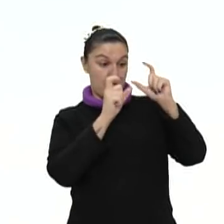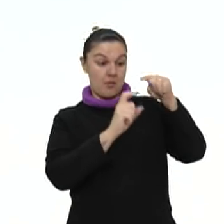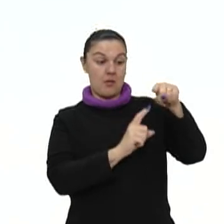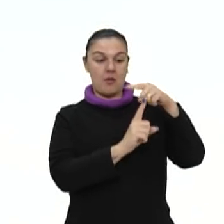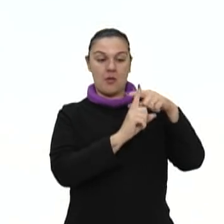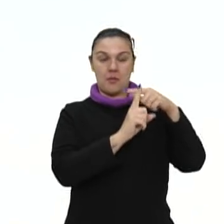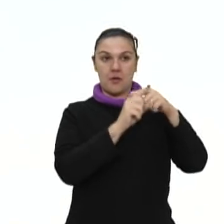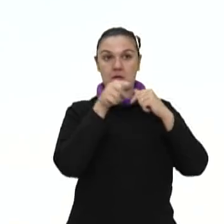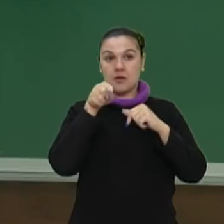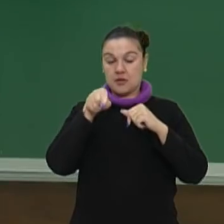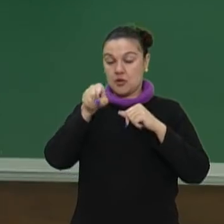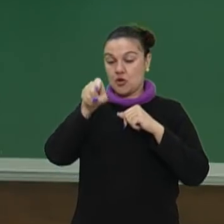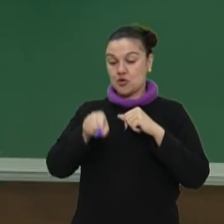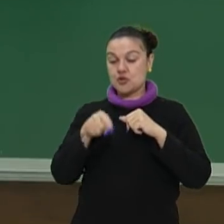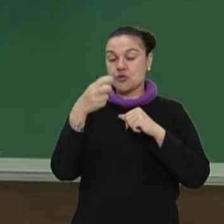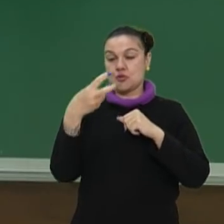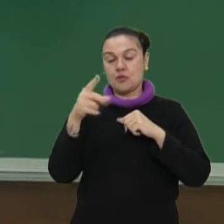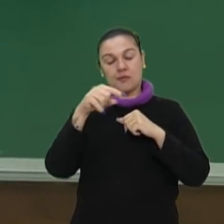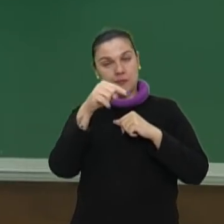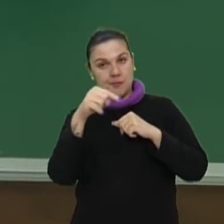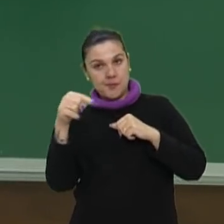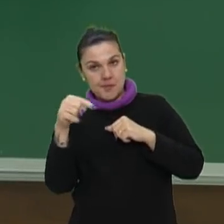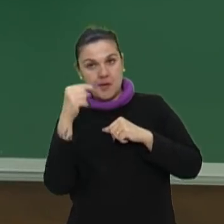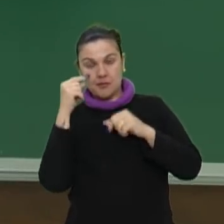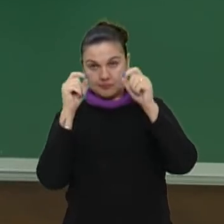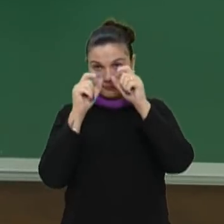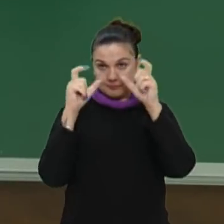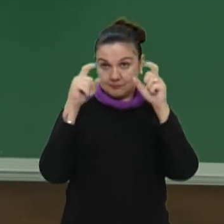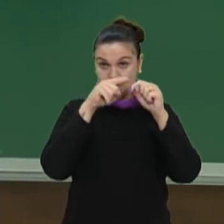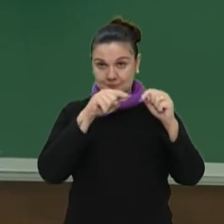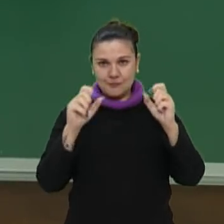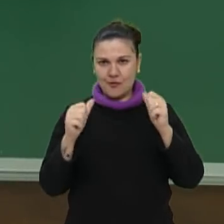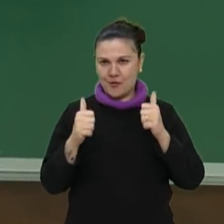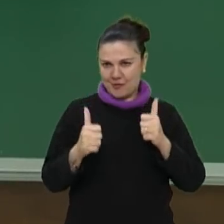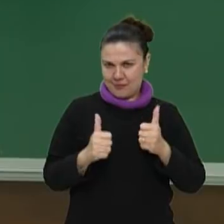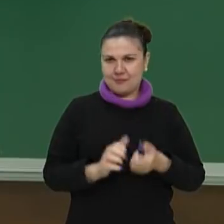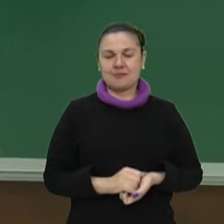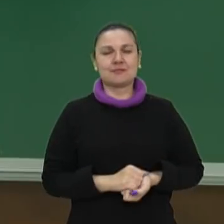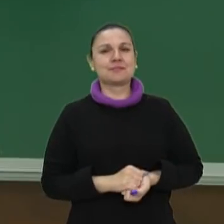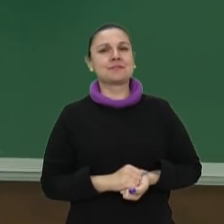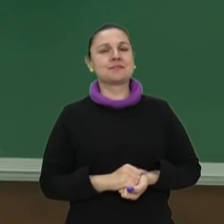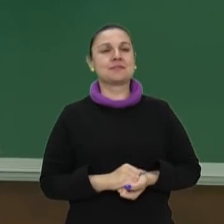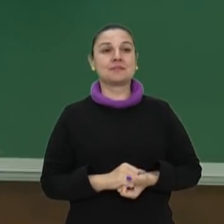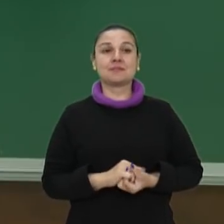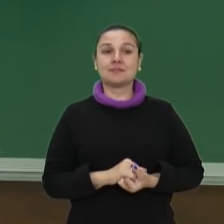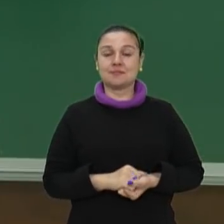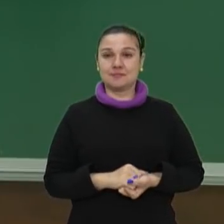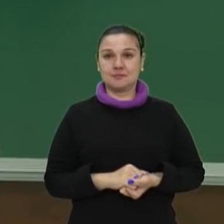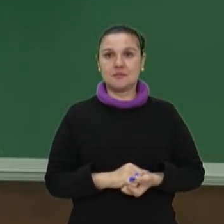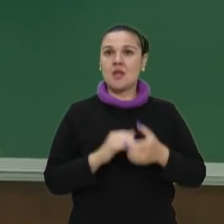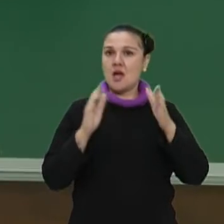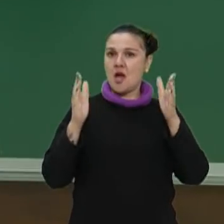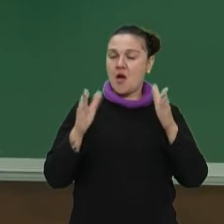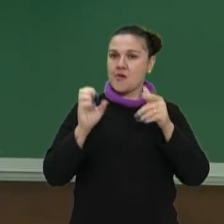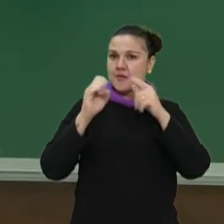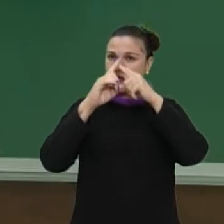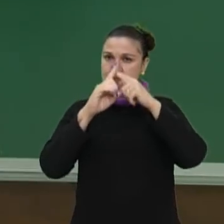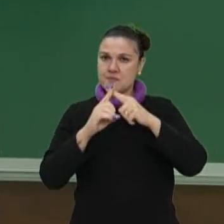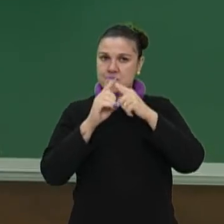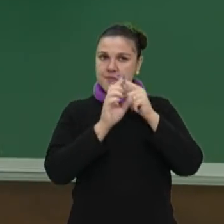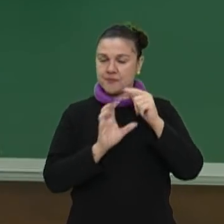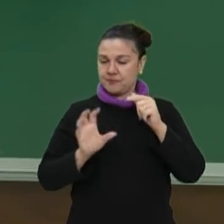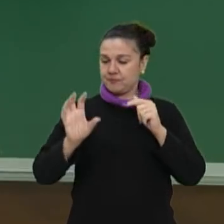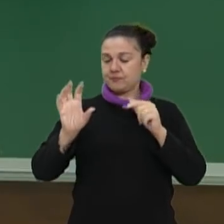mais, e o x2, aqui tem o menos, ok? Beleza? Se eu multiplicar aqui,